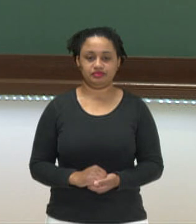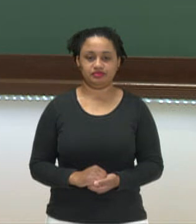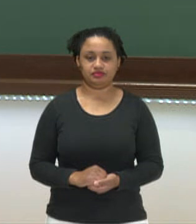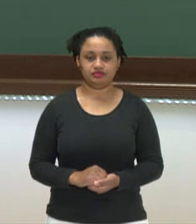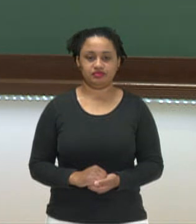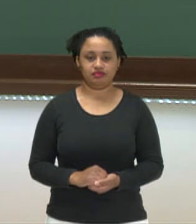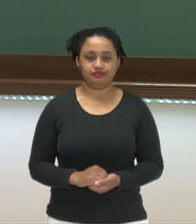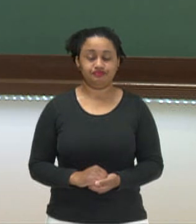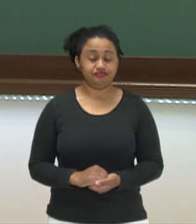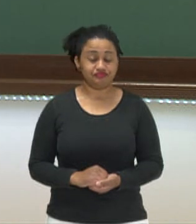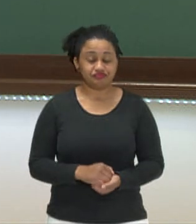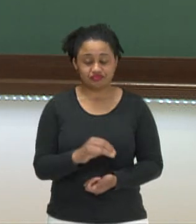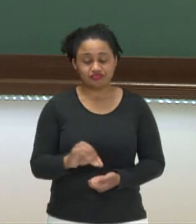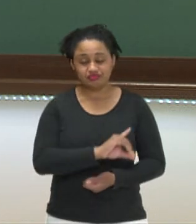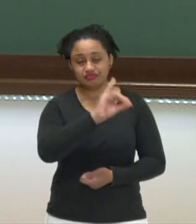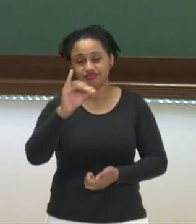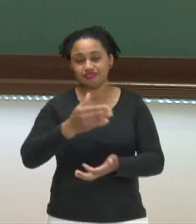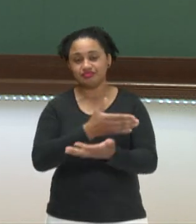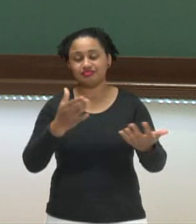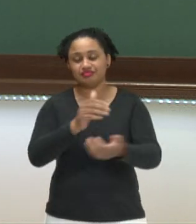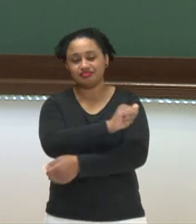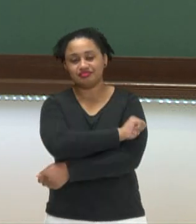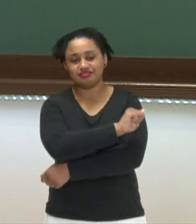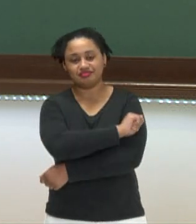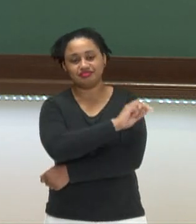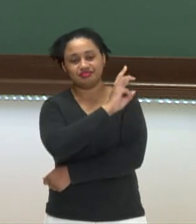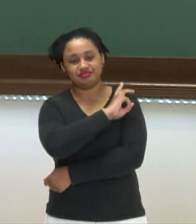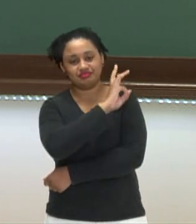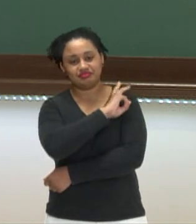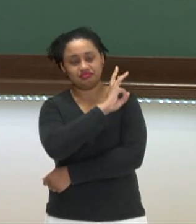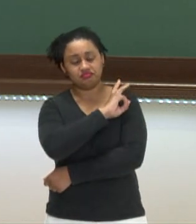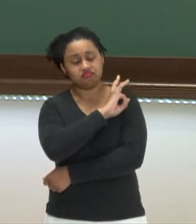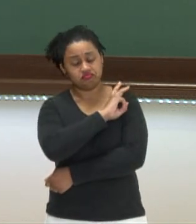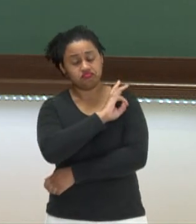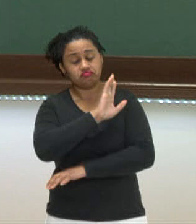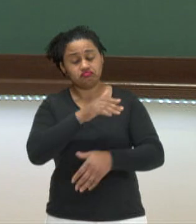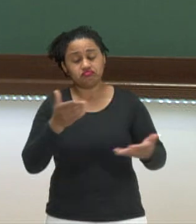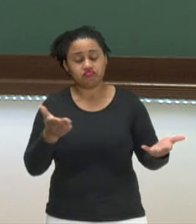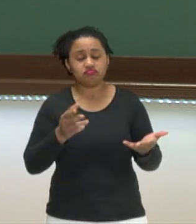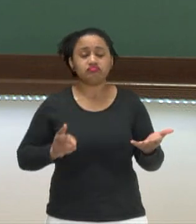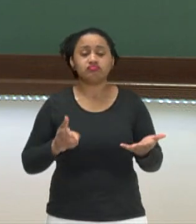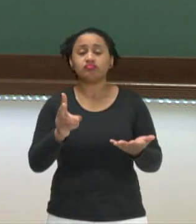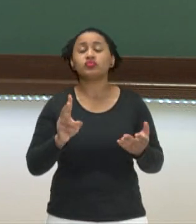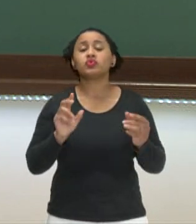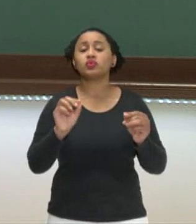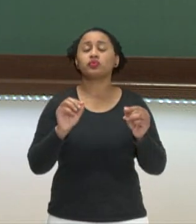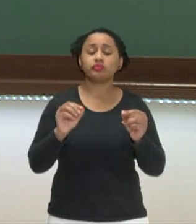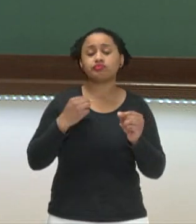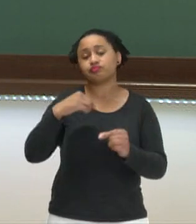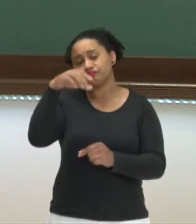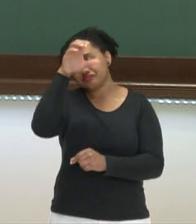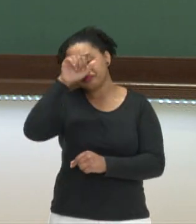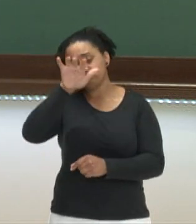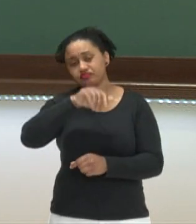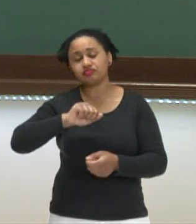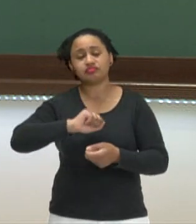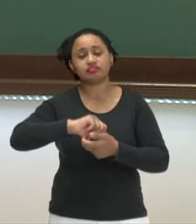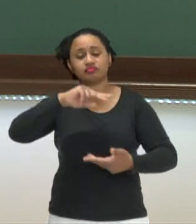Olá, estudantes da terceira série do ensino médio. Nós continuamos nosso trabalho dentro da